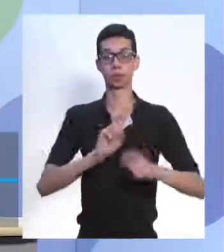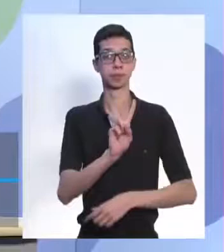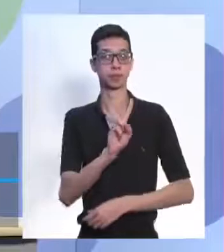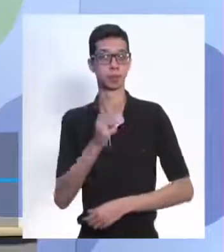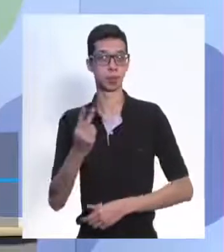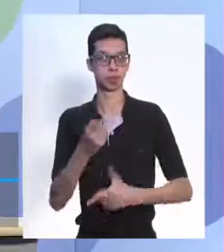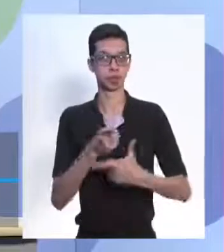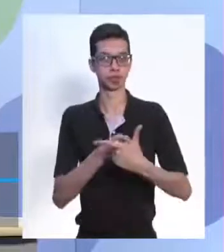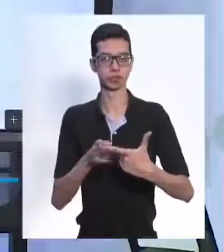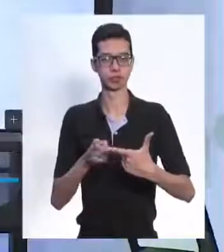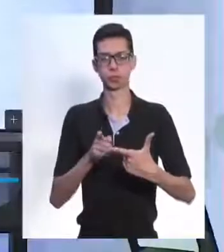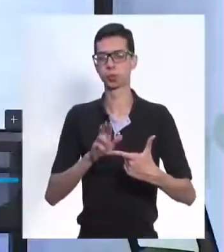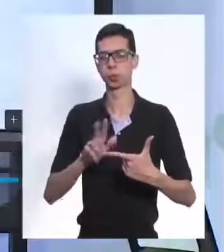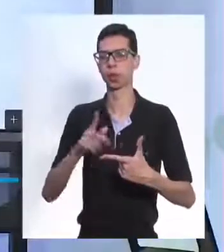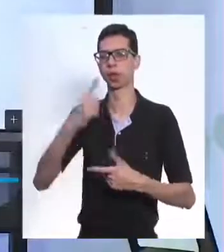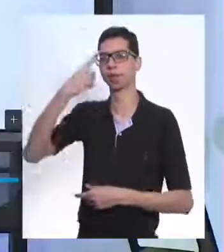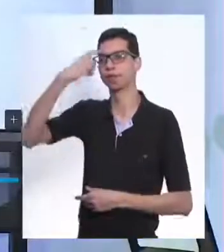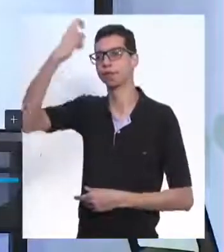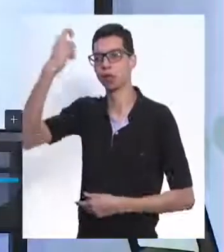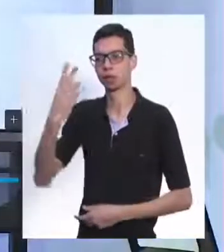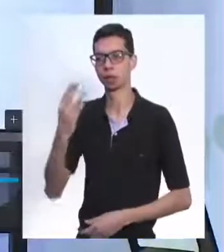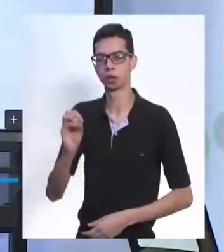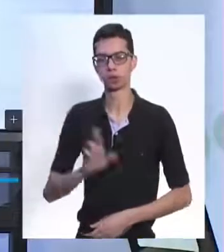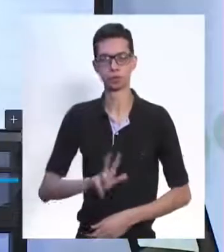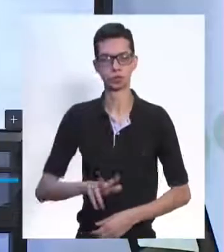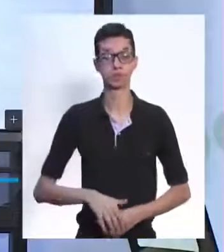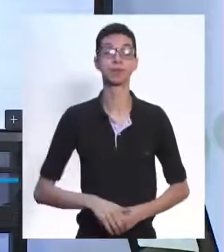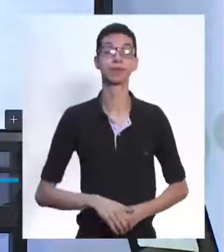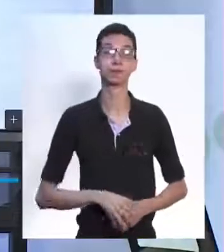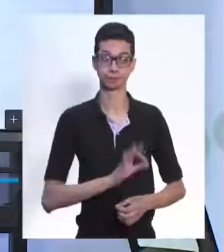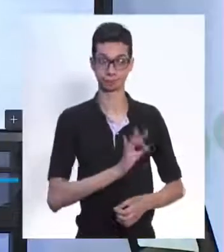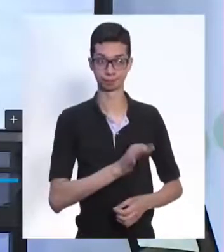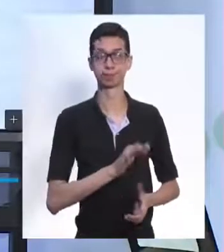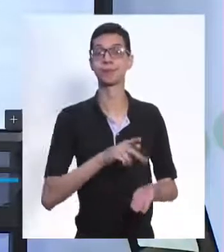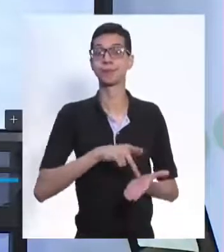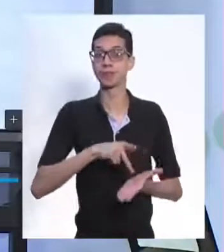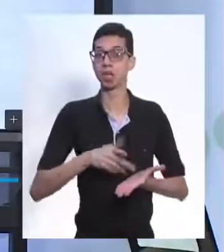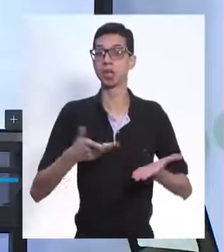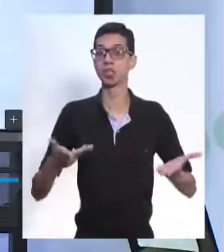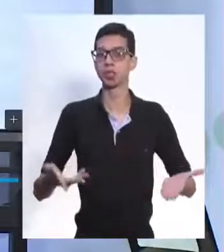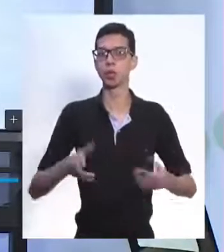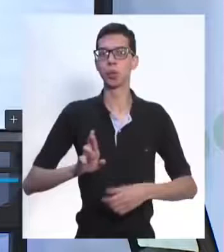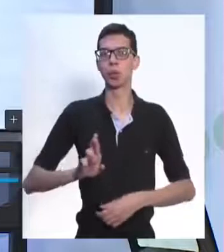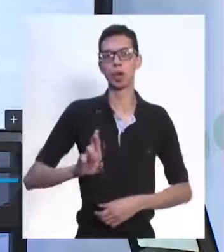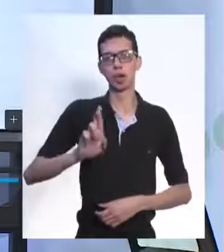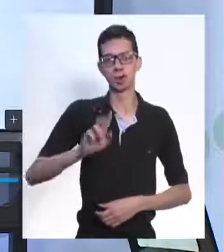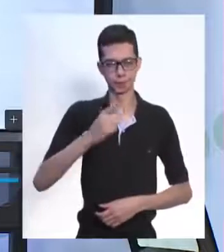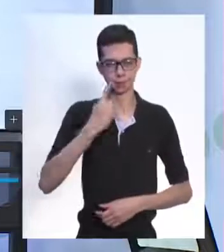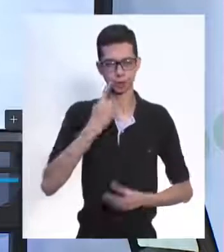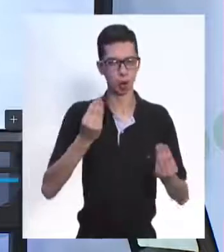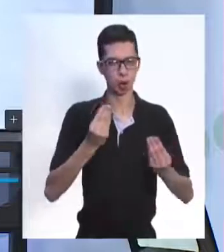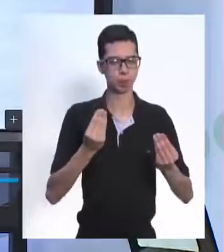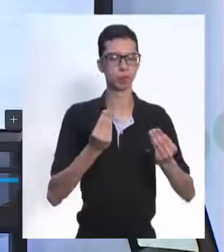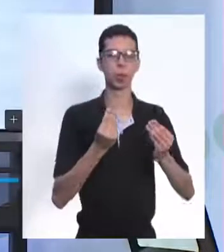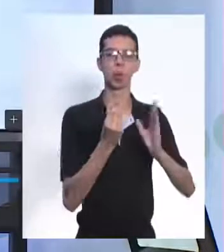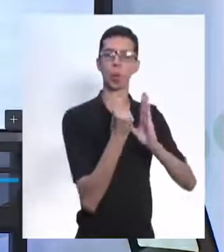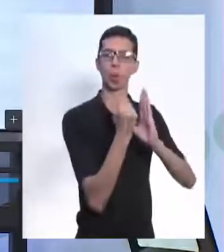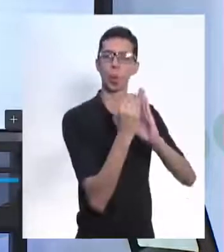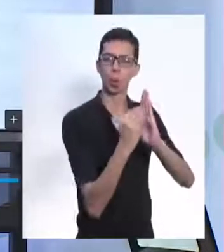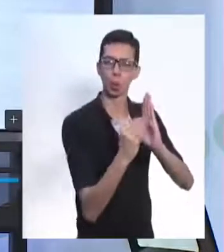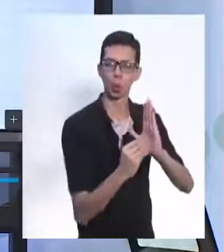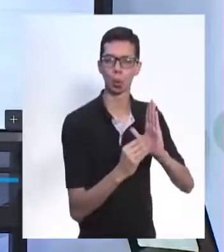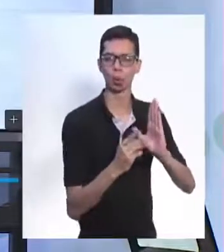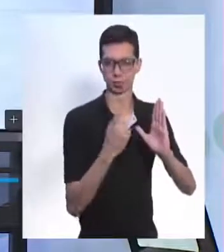lado da igualdade. Isso mesmo. Então, essa relação aí, essa representação, escolham qual vocês acharem mais fácil.